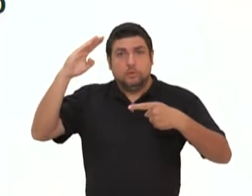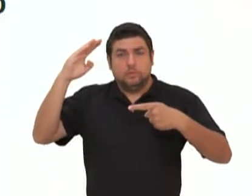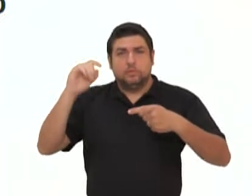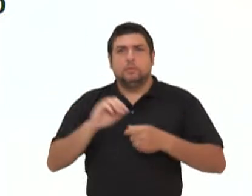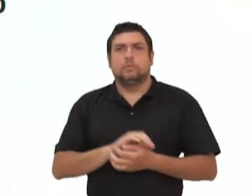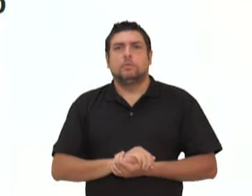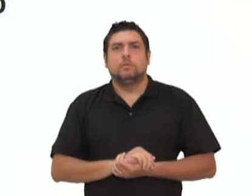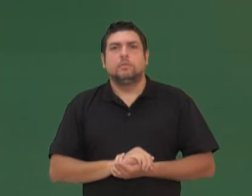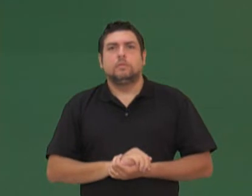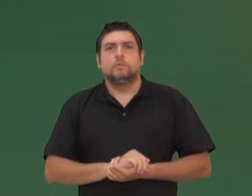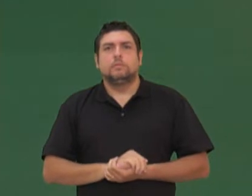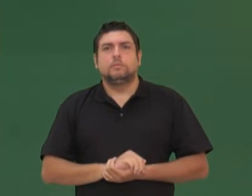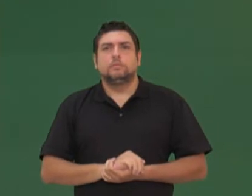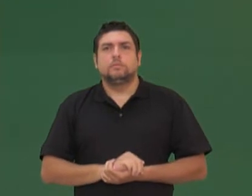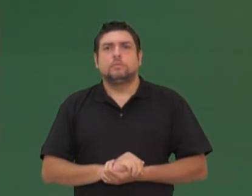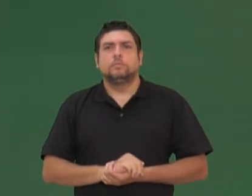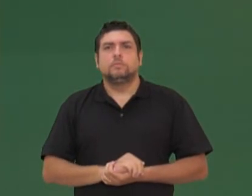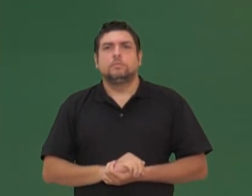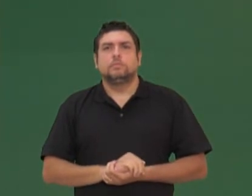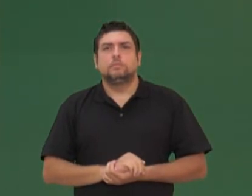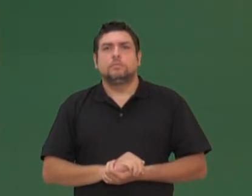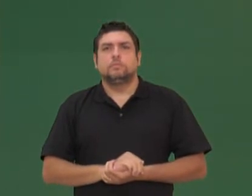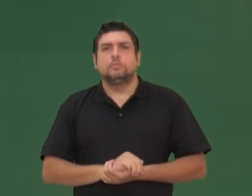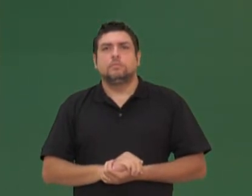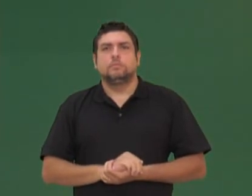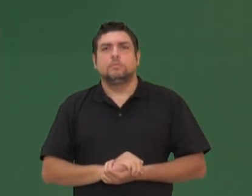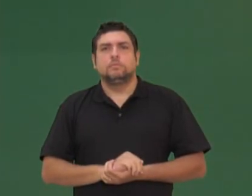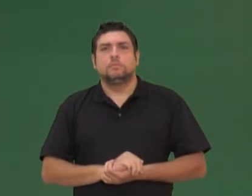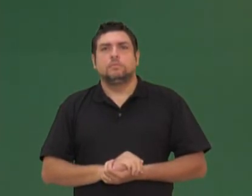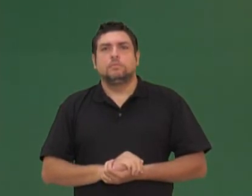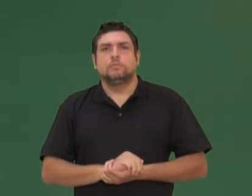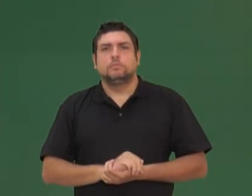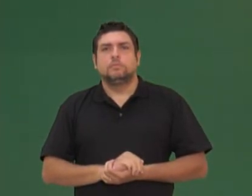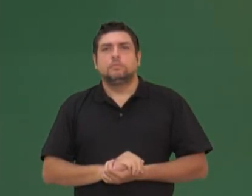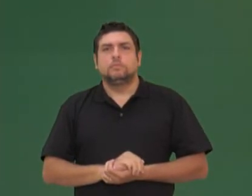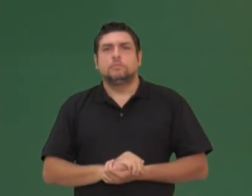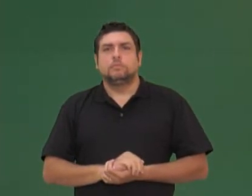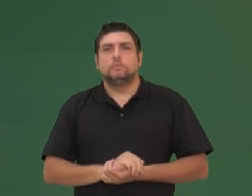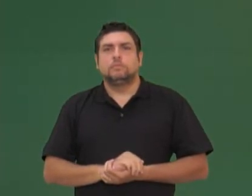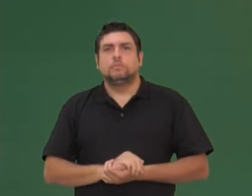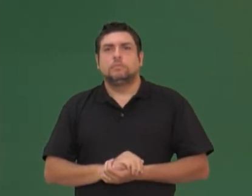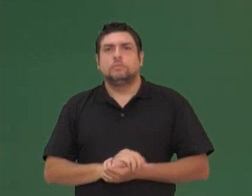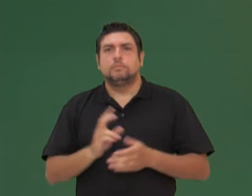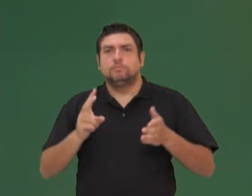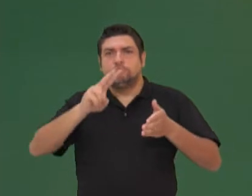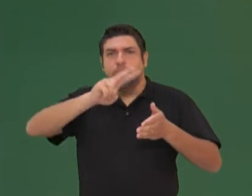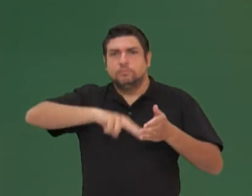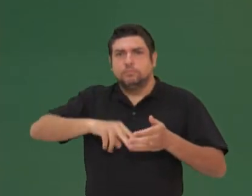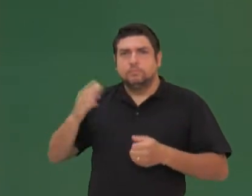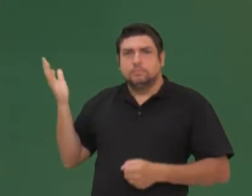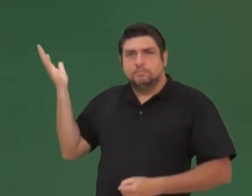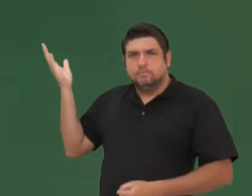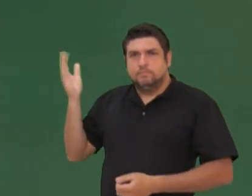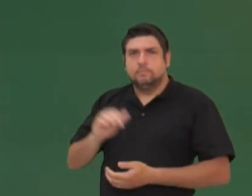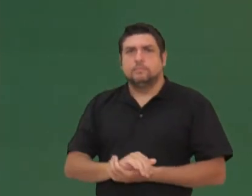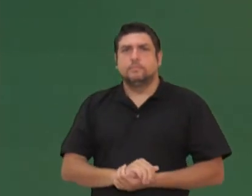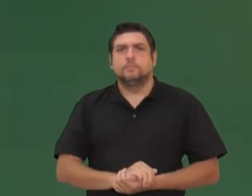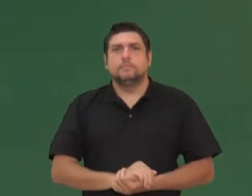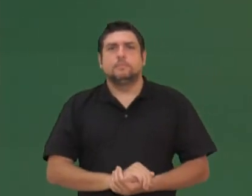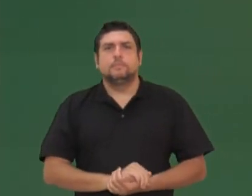pede. Ação posterior à principal em passado. Não pensei que minha vida tuviesse ou tuviera